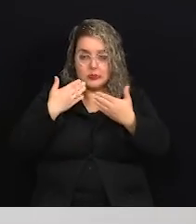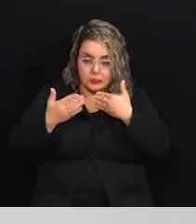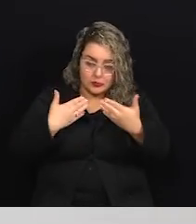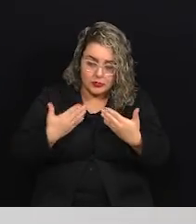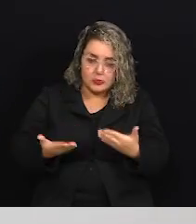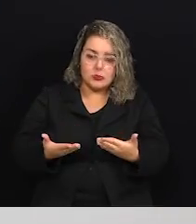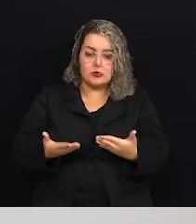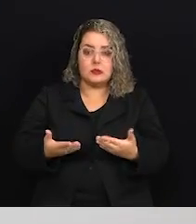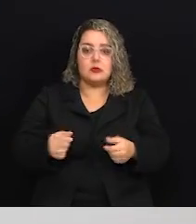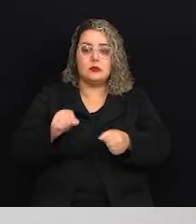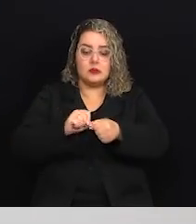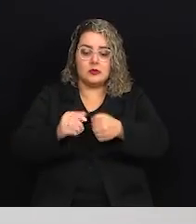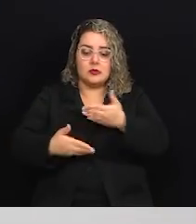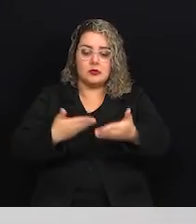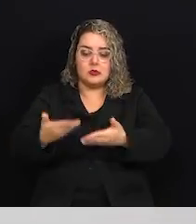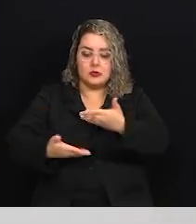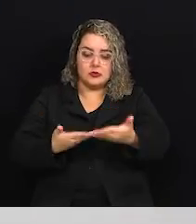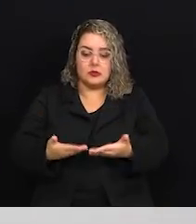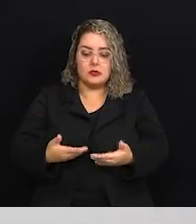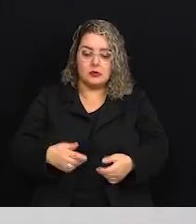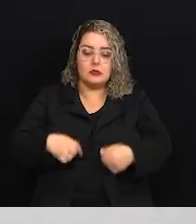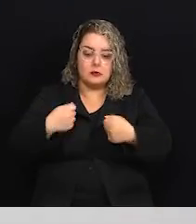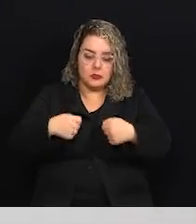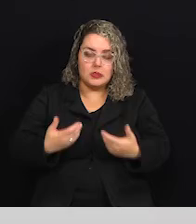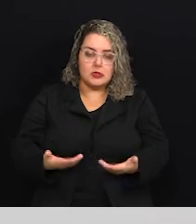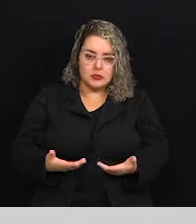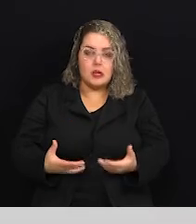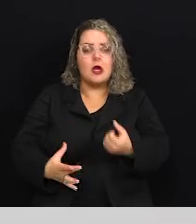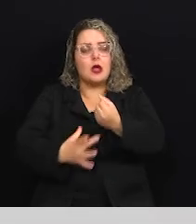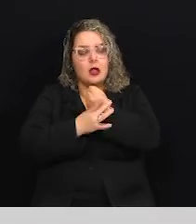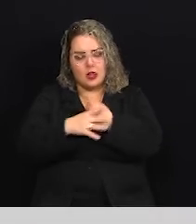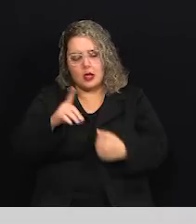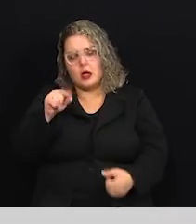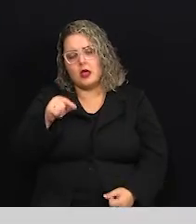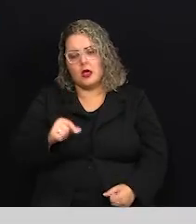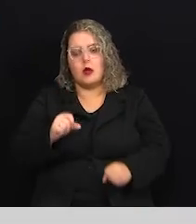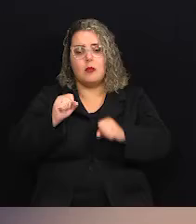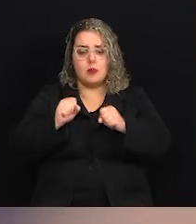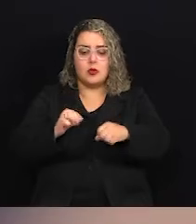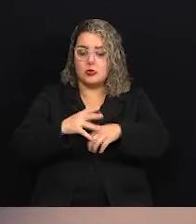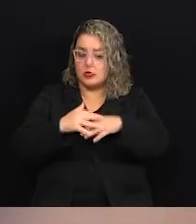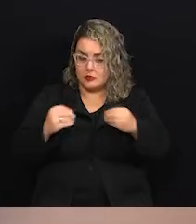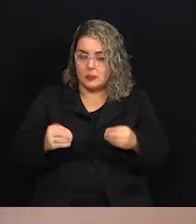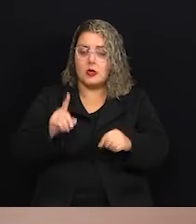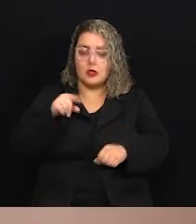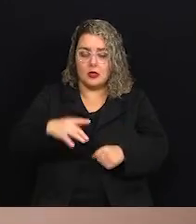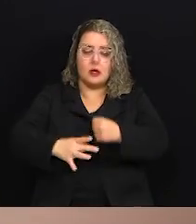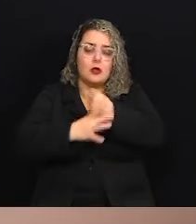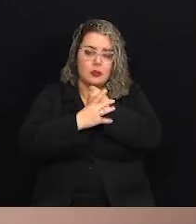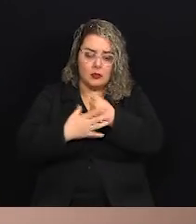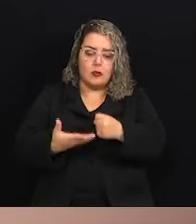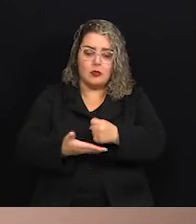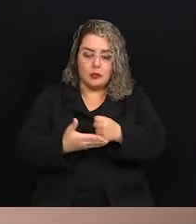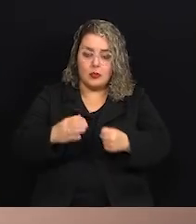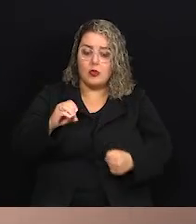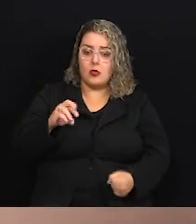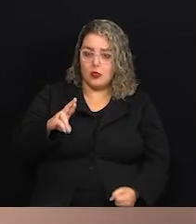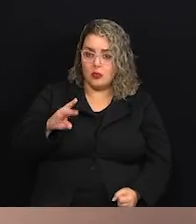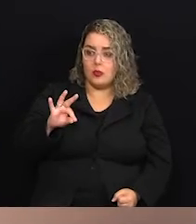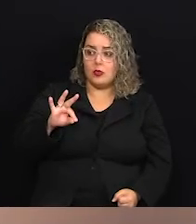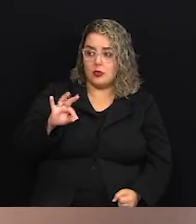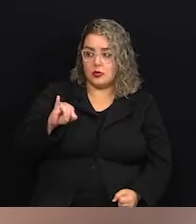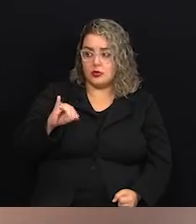deve ser conversado e tem que fazer o tratamento. O tratamento existe, o tratamento é seguro. pode não curar, mas é seguro. É feito com base